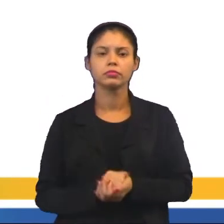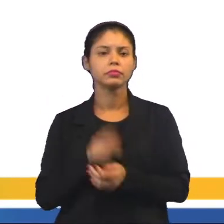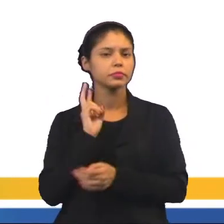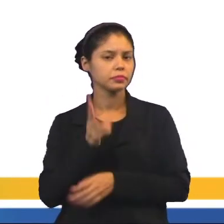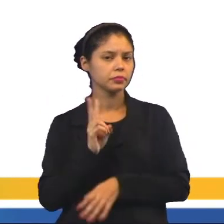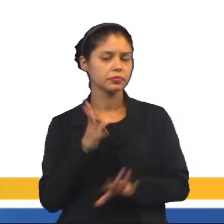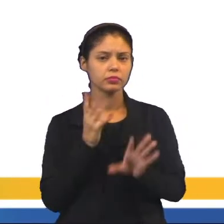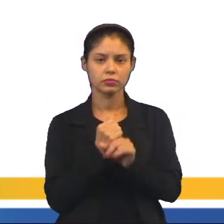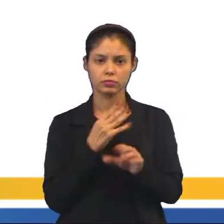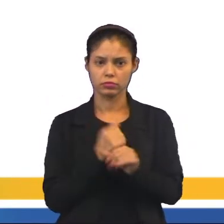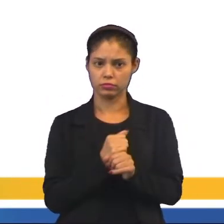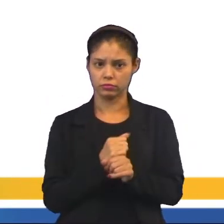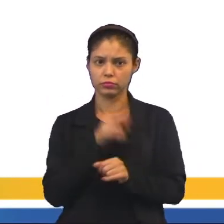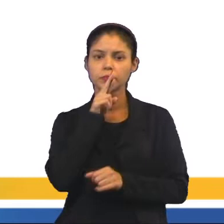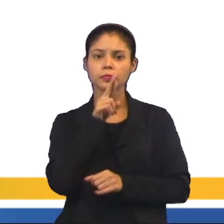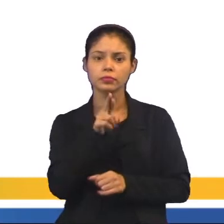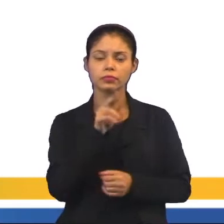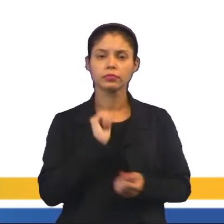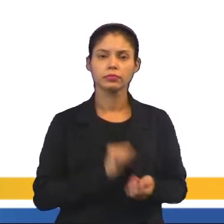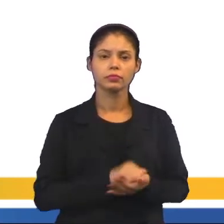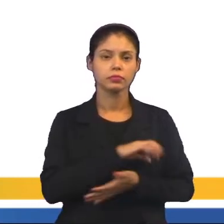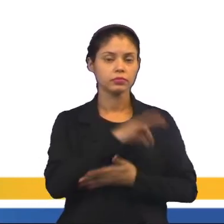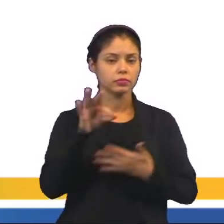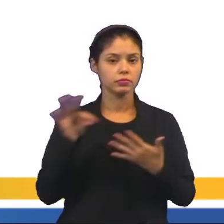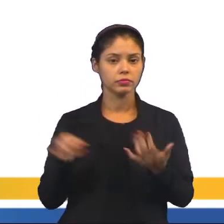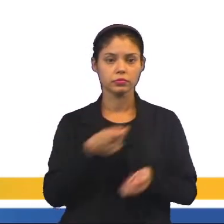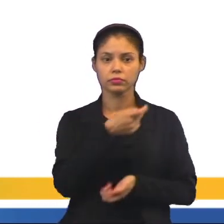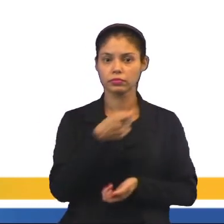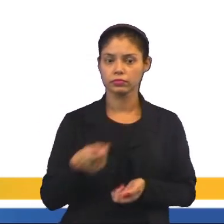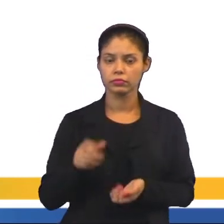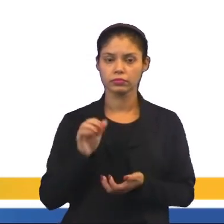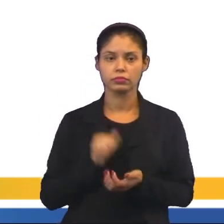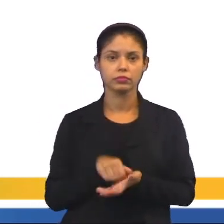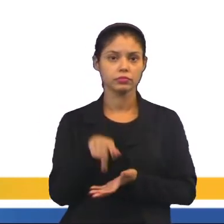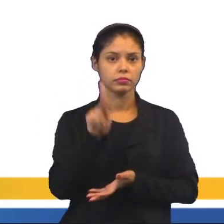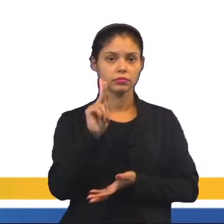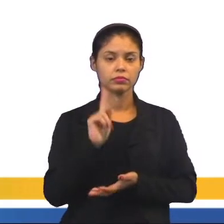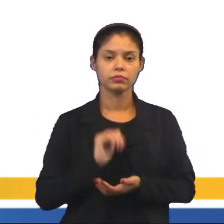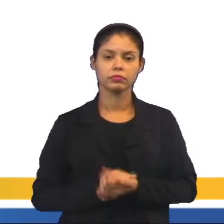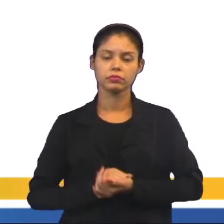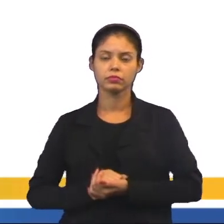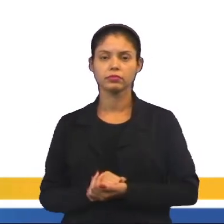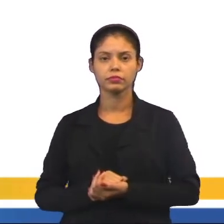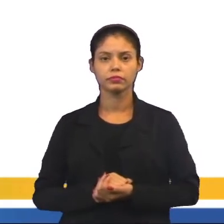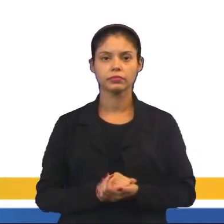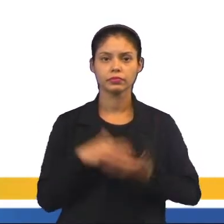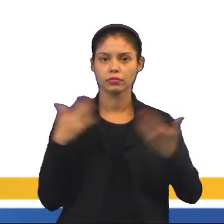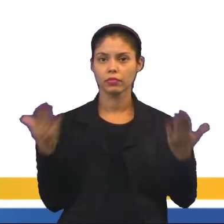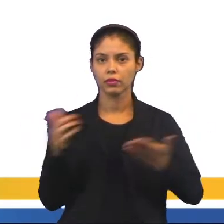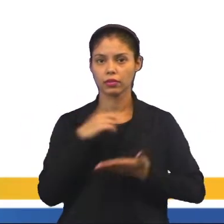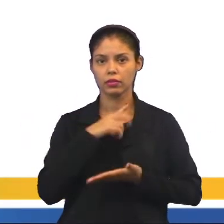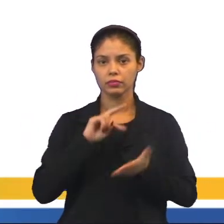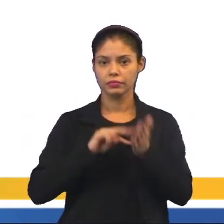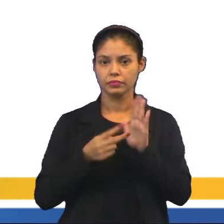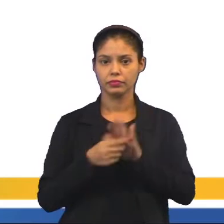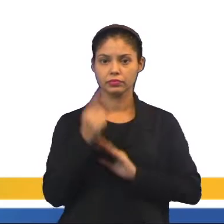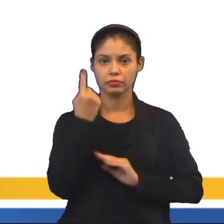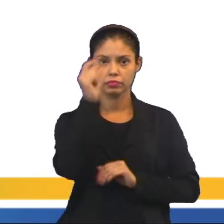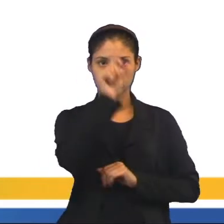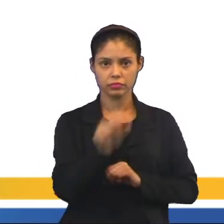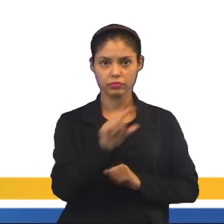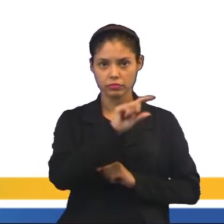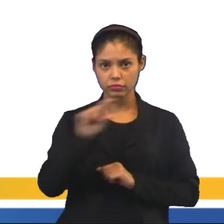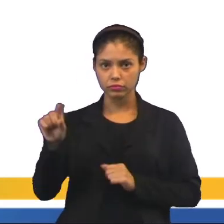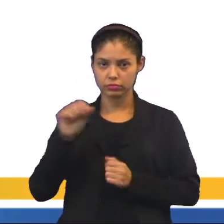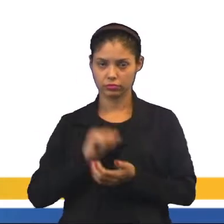Deveremos somar o resultado, o elemento X e K, tá? Então isso aí quer dizer de uma linha com a